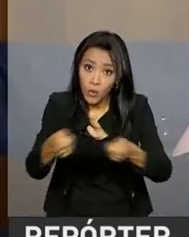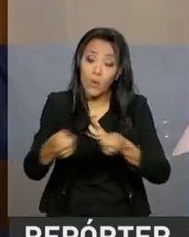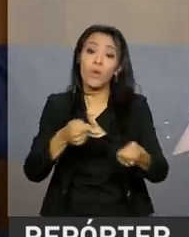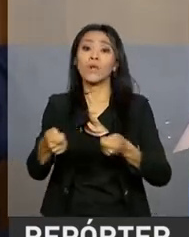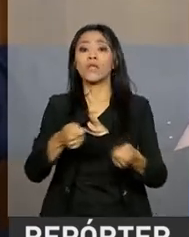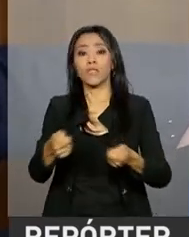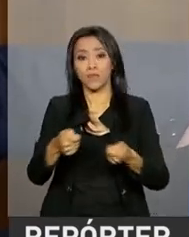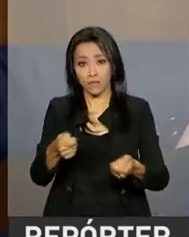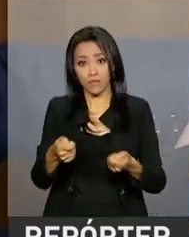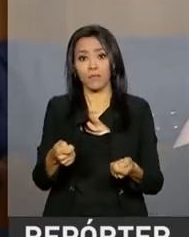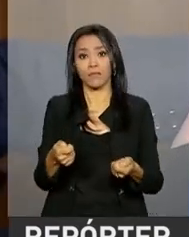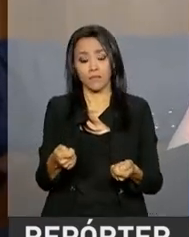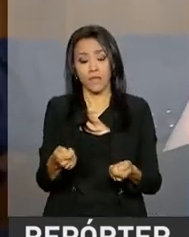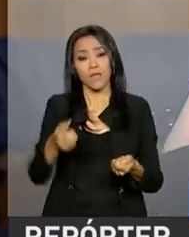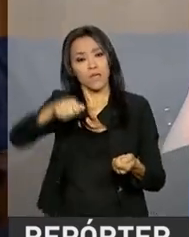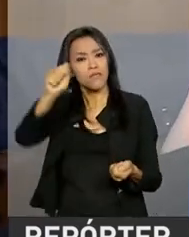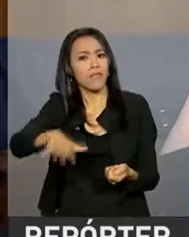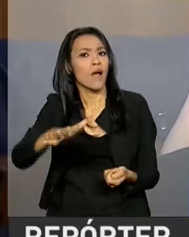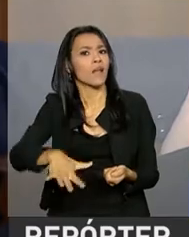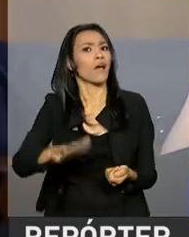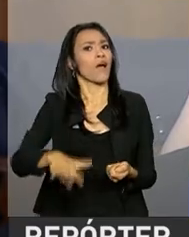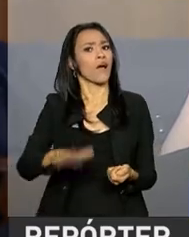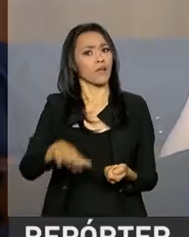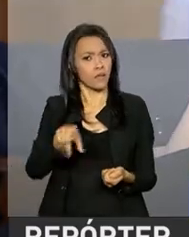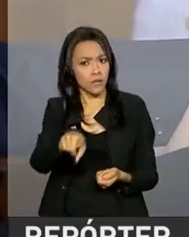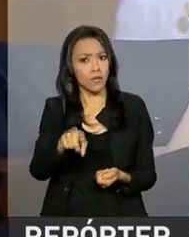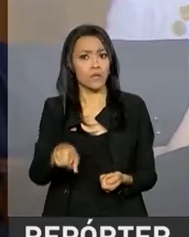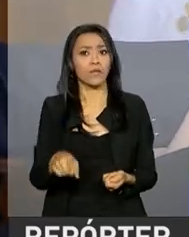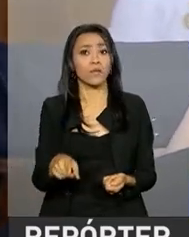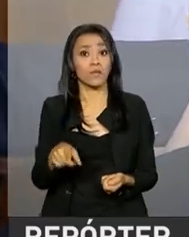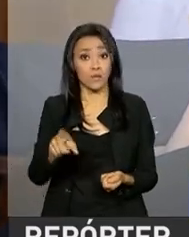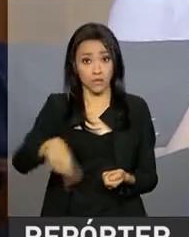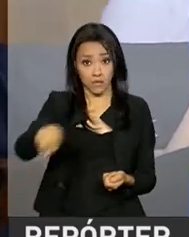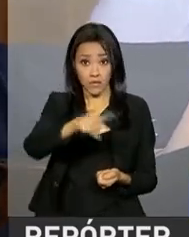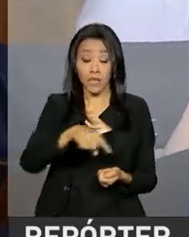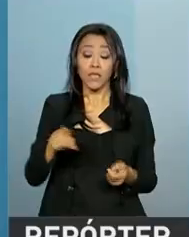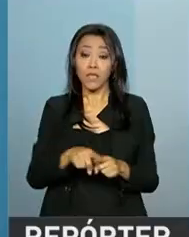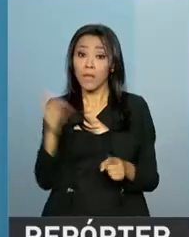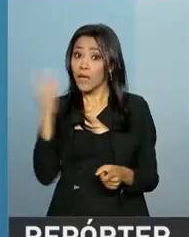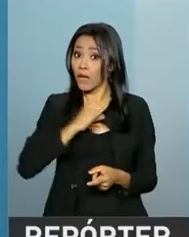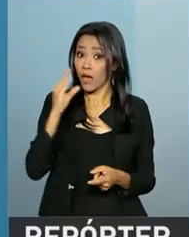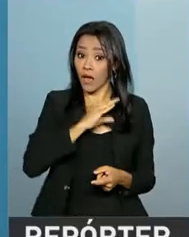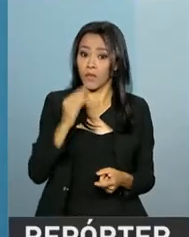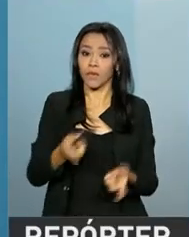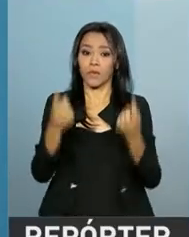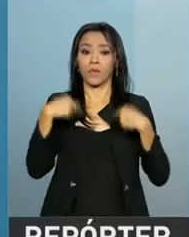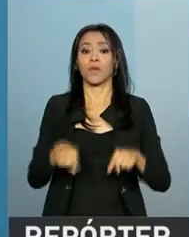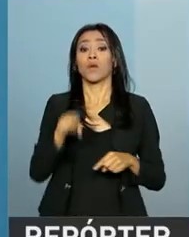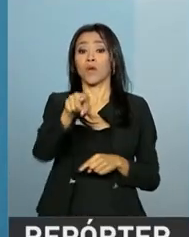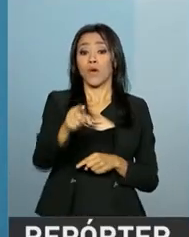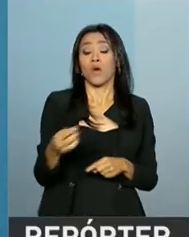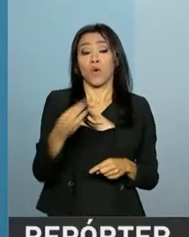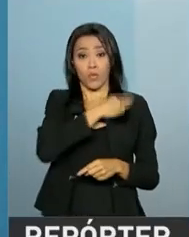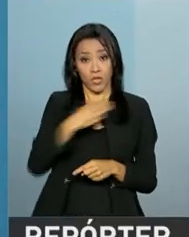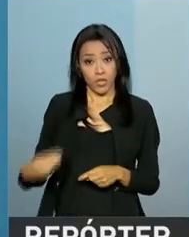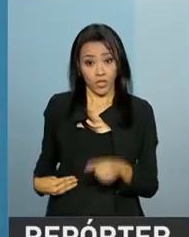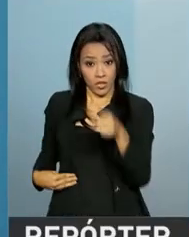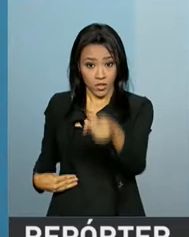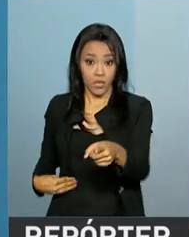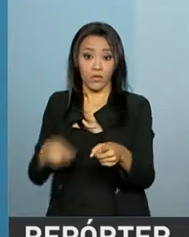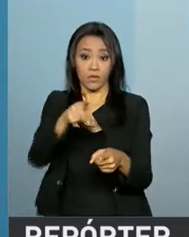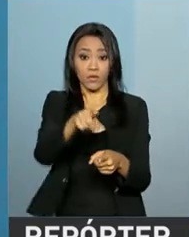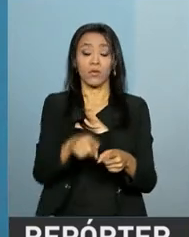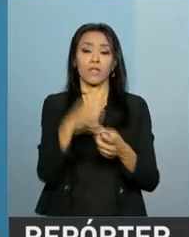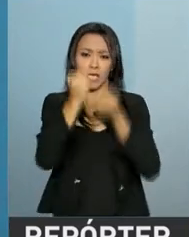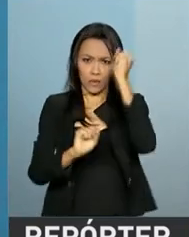seja mais barato, isto é, custe menos para o exportador e mais rápido. O ministro da Indústria, Comércio Exterior e